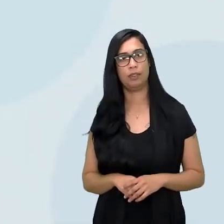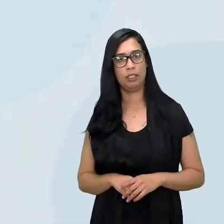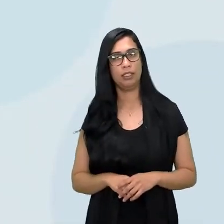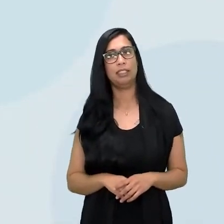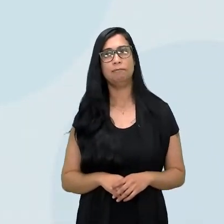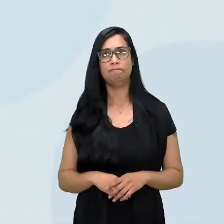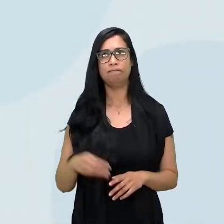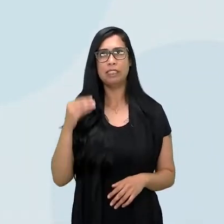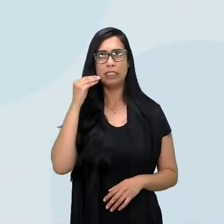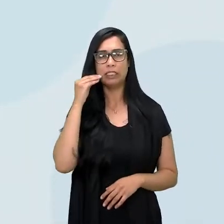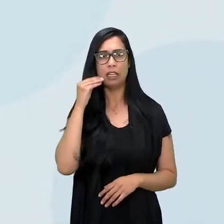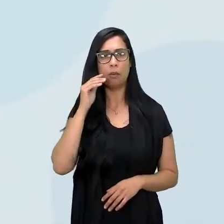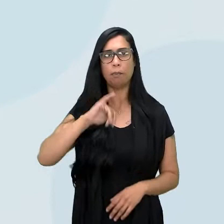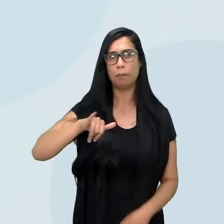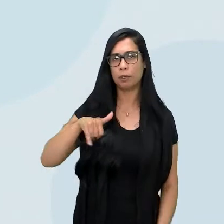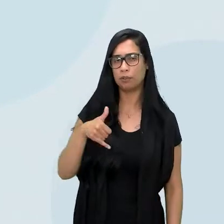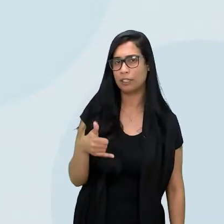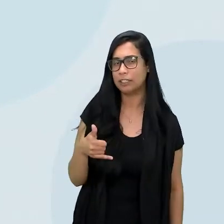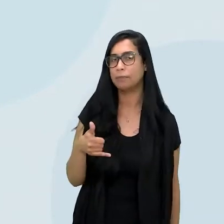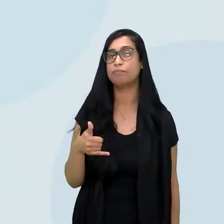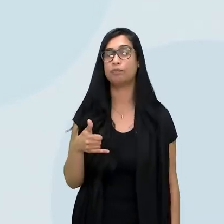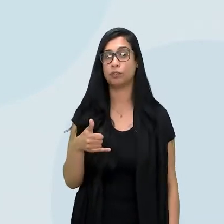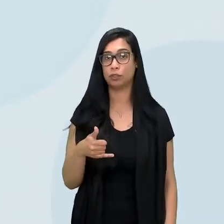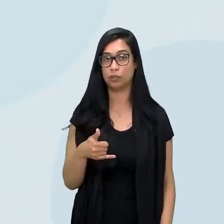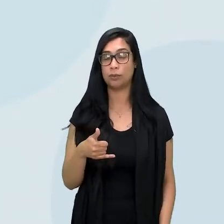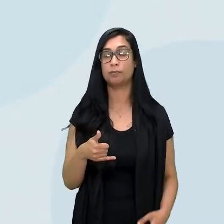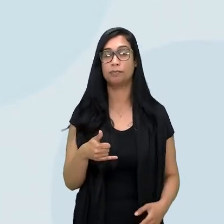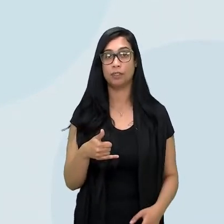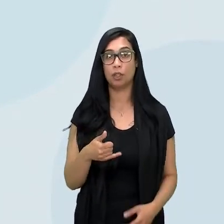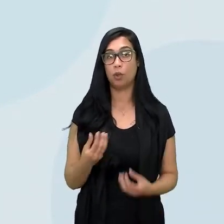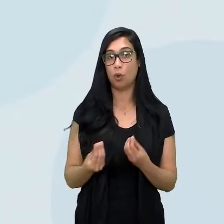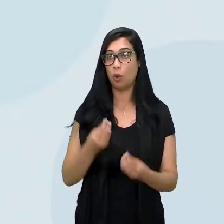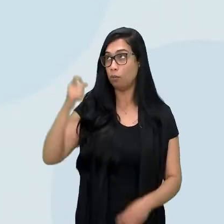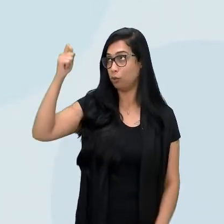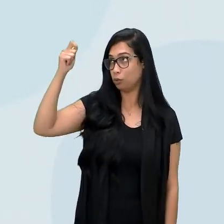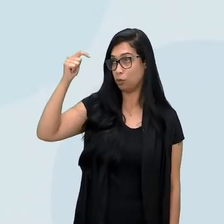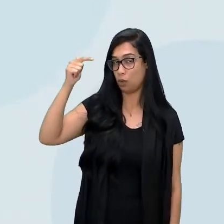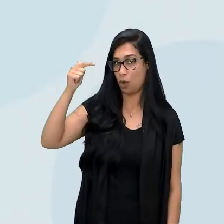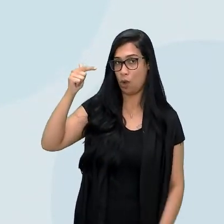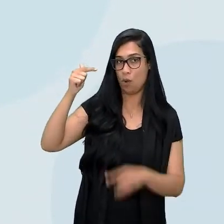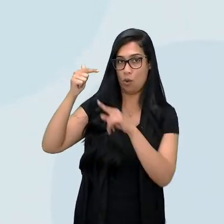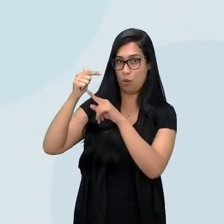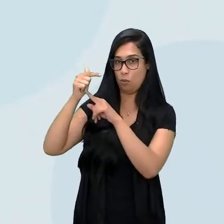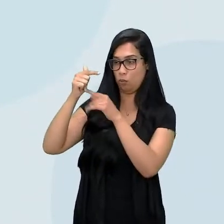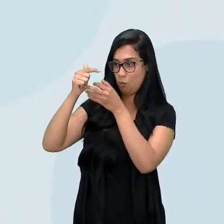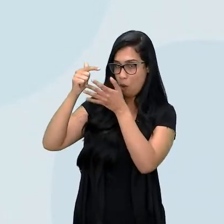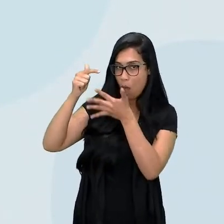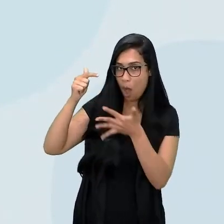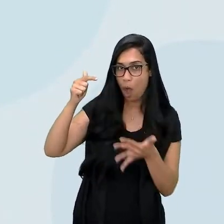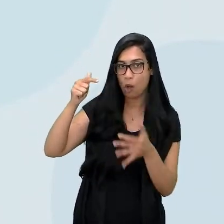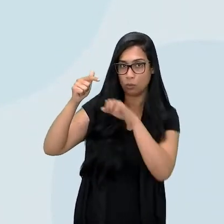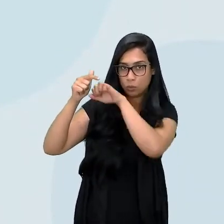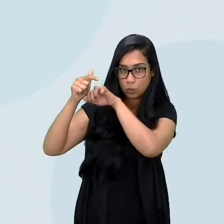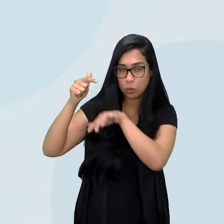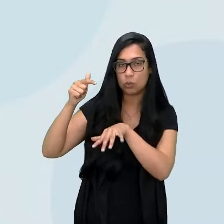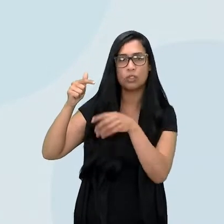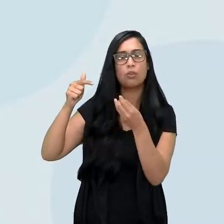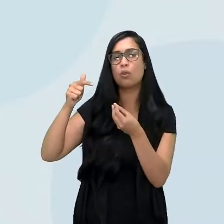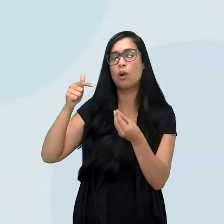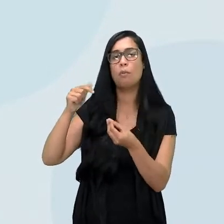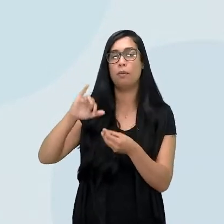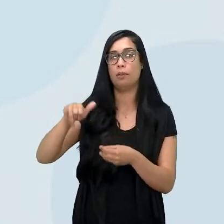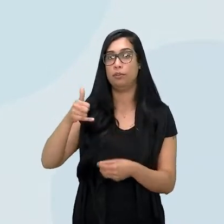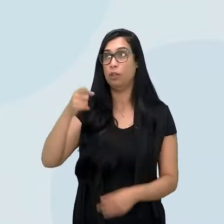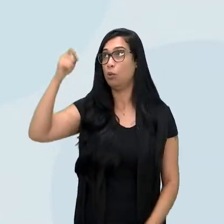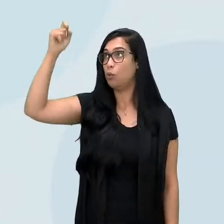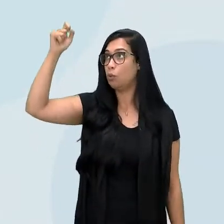né? Então, nós vamos falar um pouco melhor disso depois, mas apesar de que a gente já falou em outro momento, né? O sol é a nossa